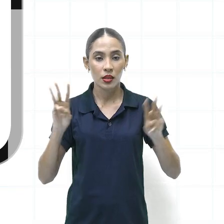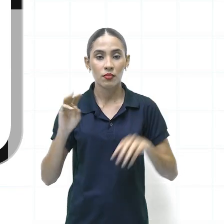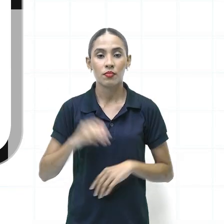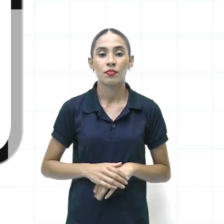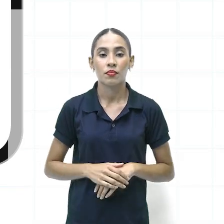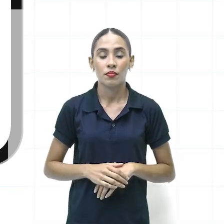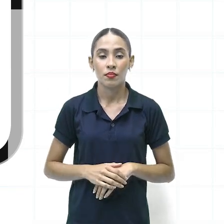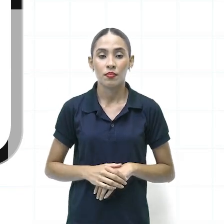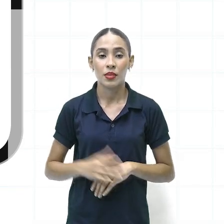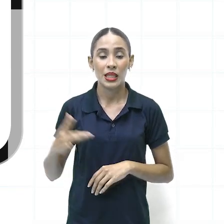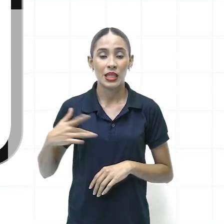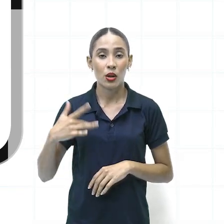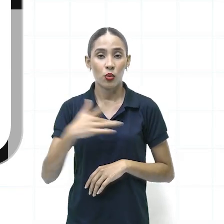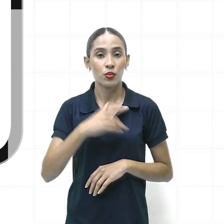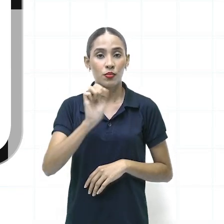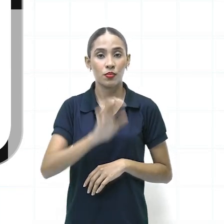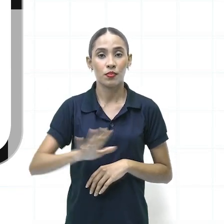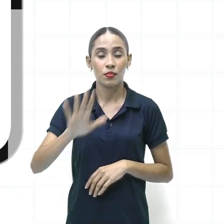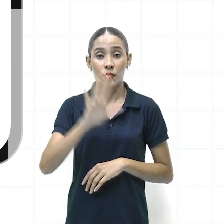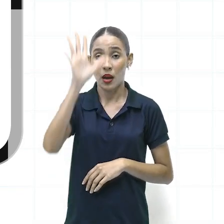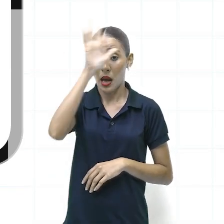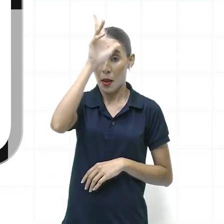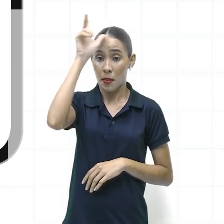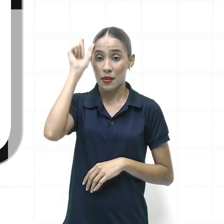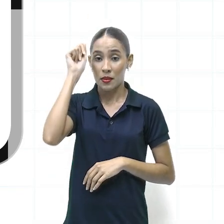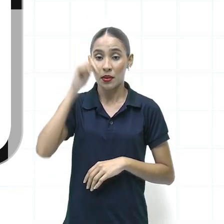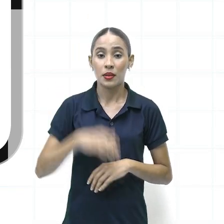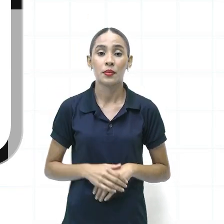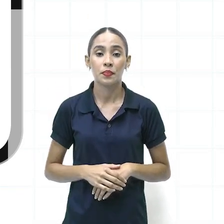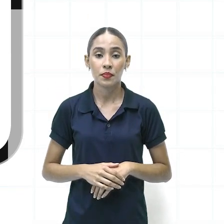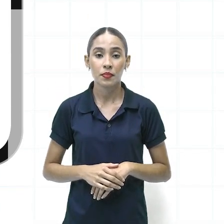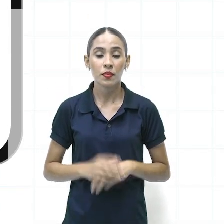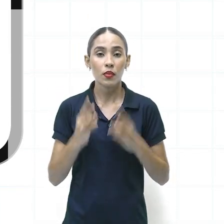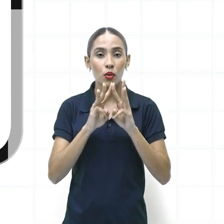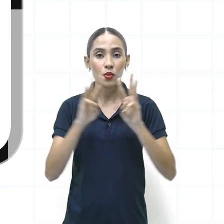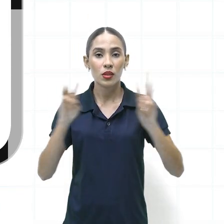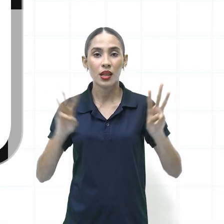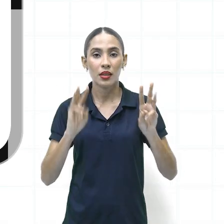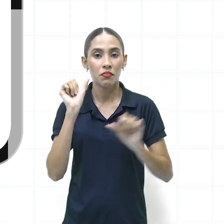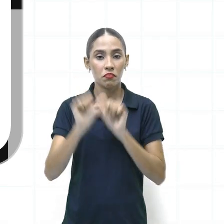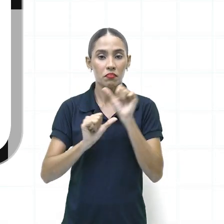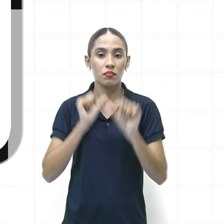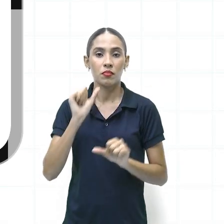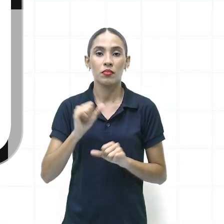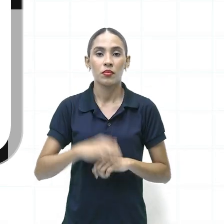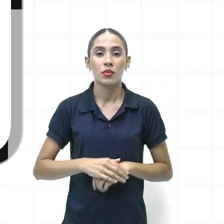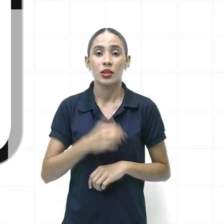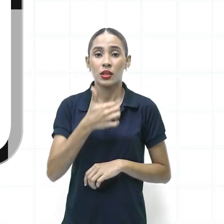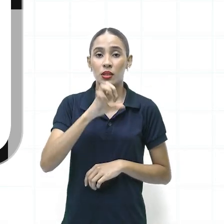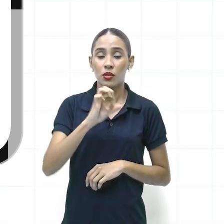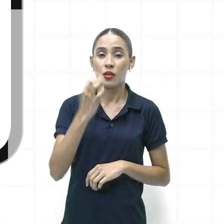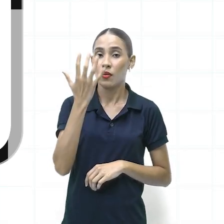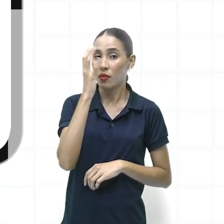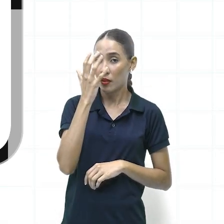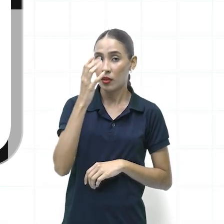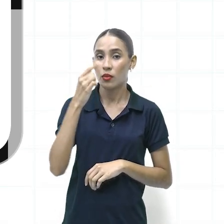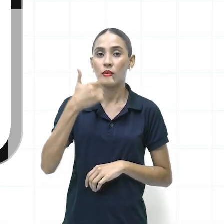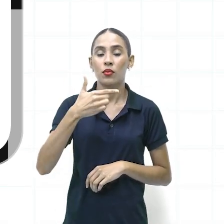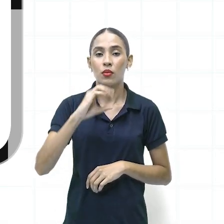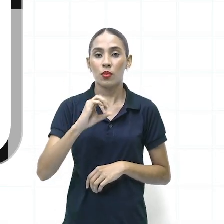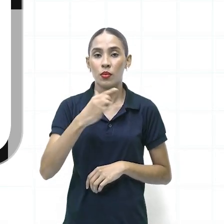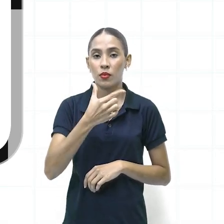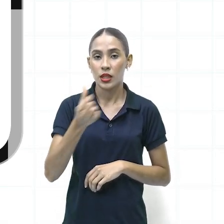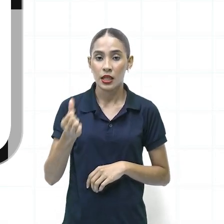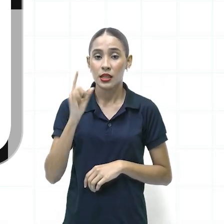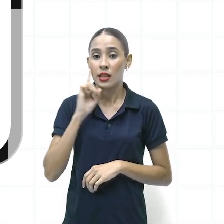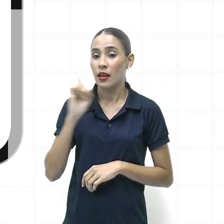de Vigilância em Saúde do Amazonas, né? Um site que foi atualizado agora em 19 de fevereiro de 2026.